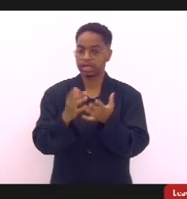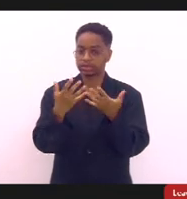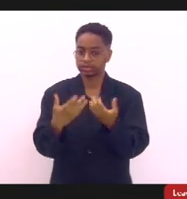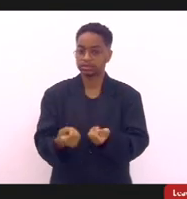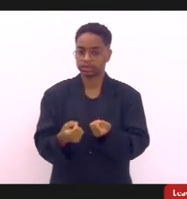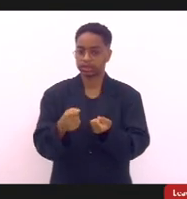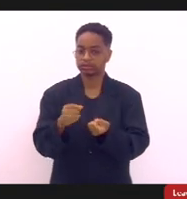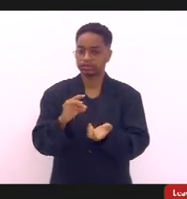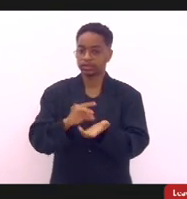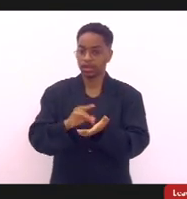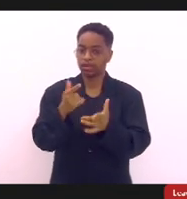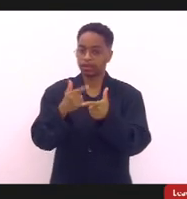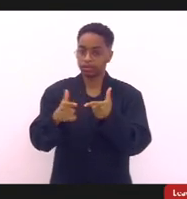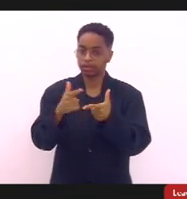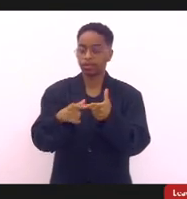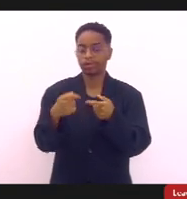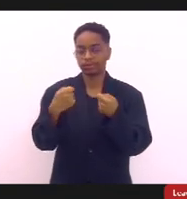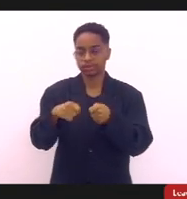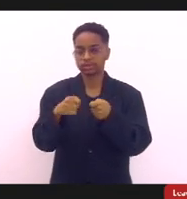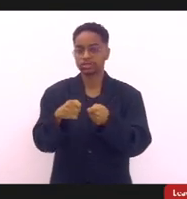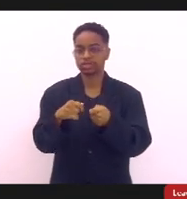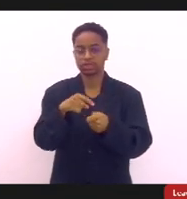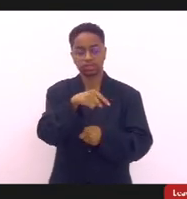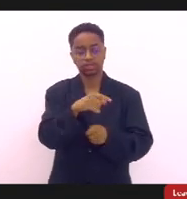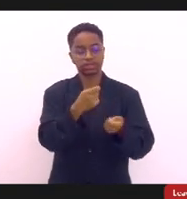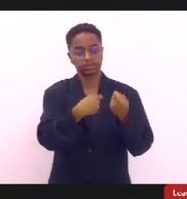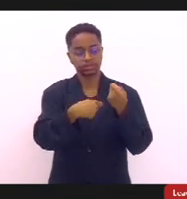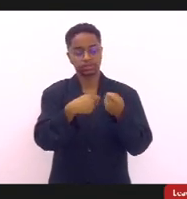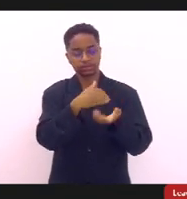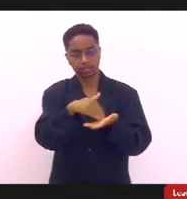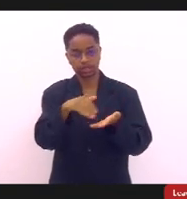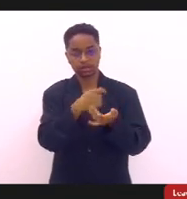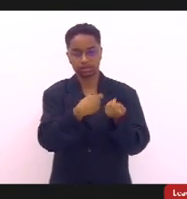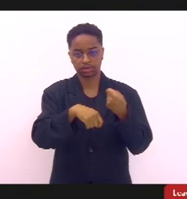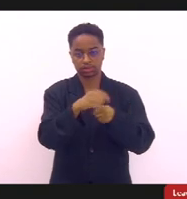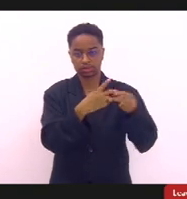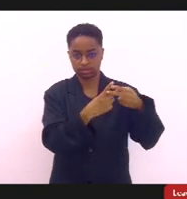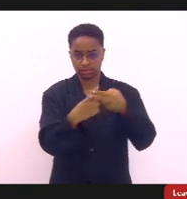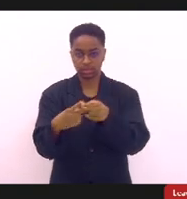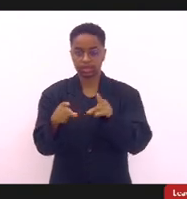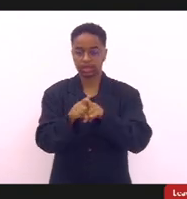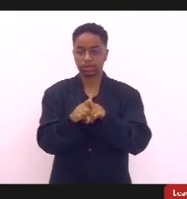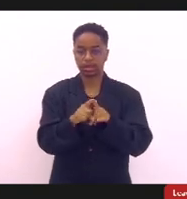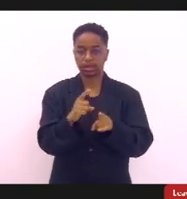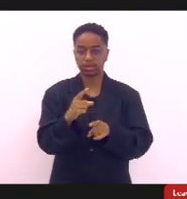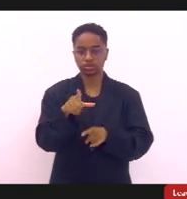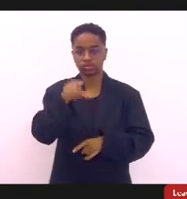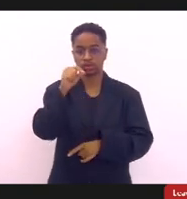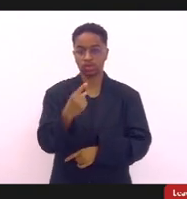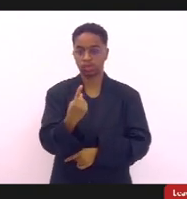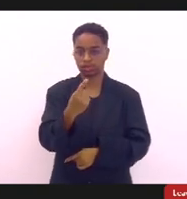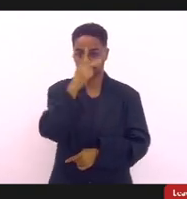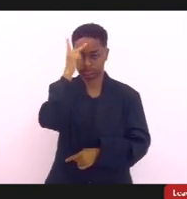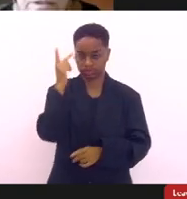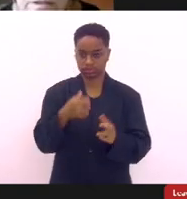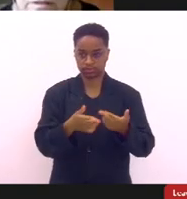problema que tem que ser pilotado pela Secretaria de Administração Penitenciária e botar uma pessoa responsável para cuidar disso.